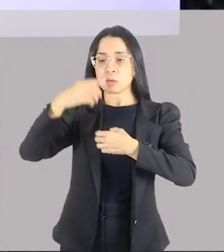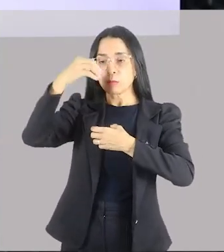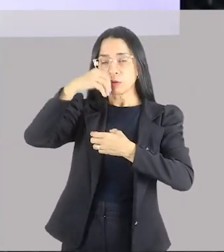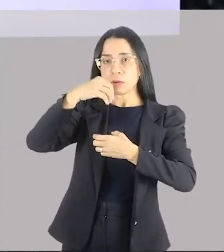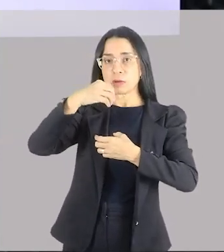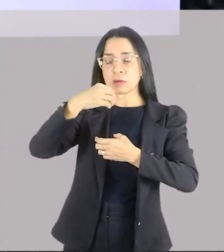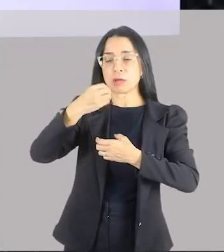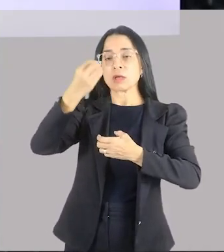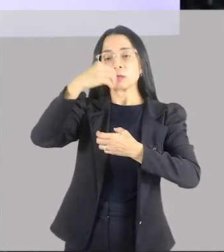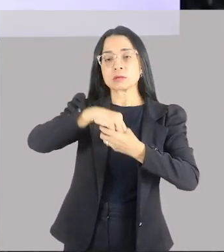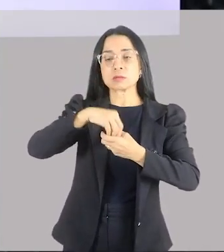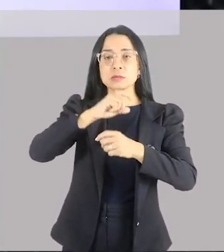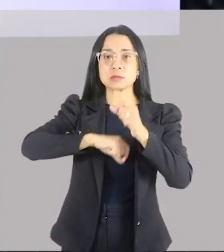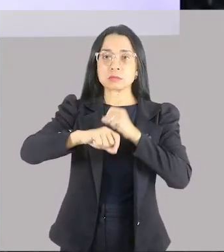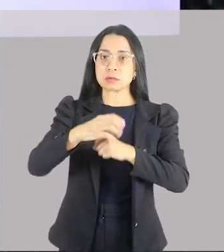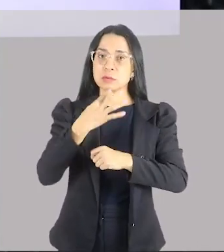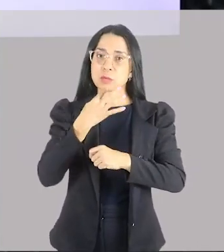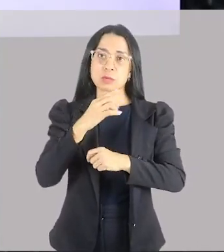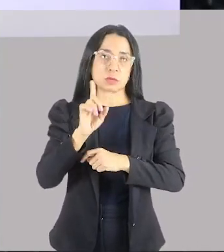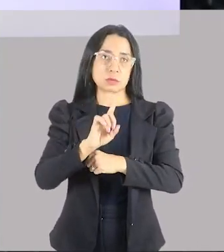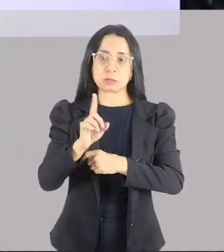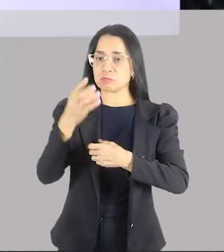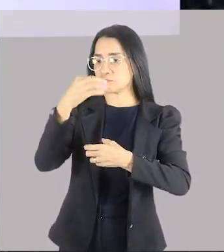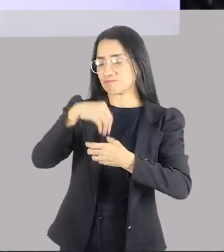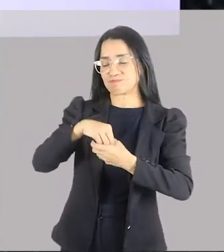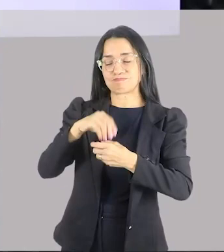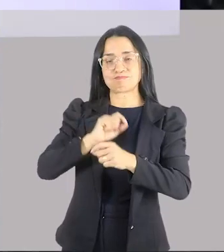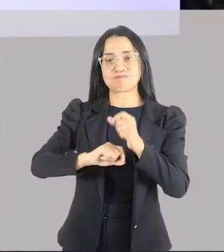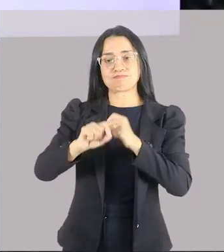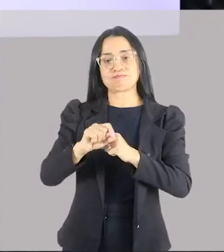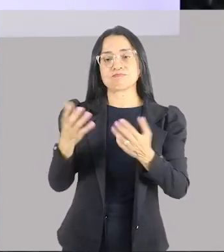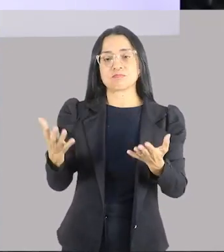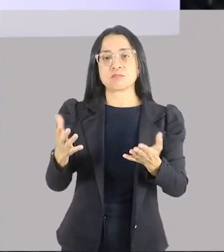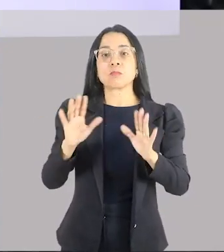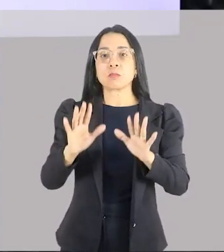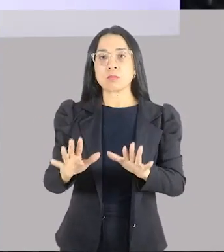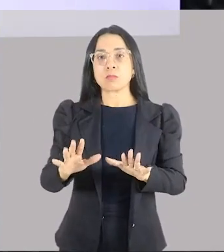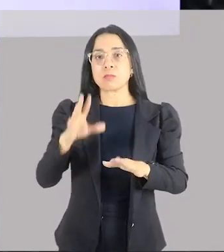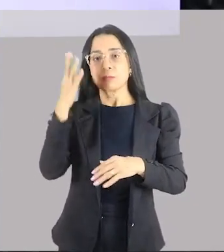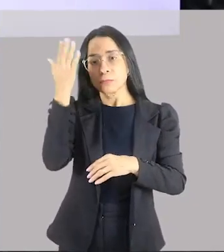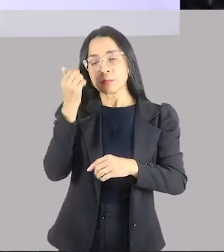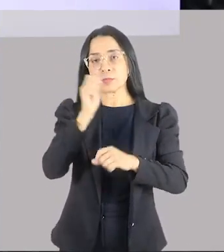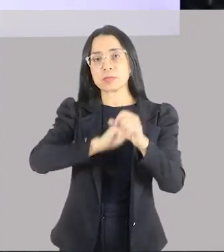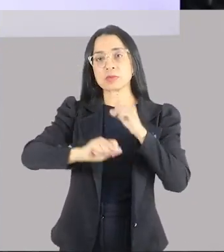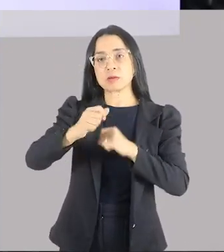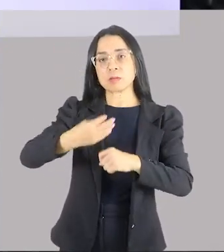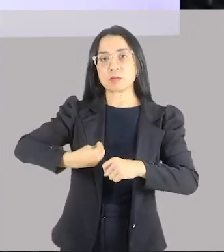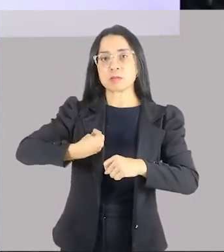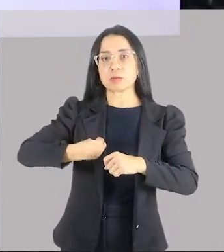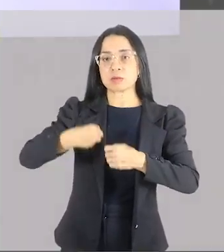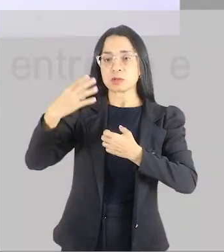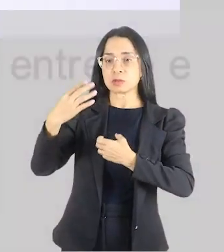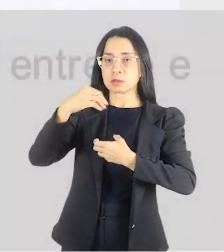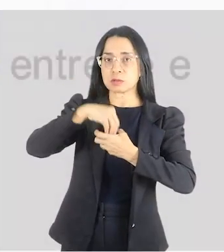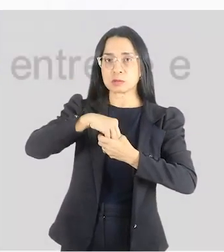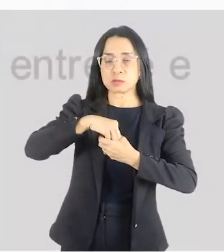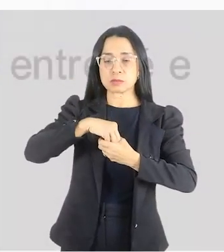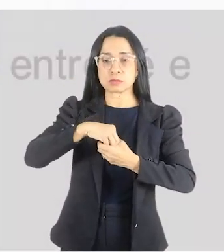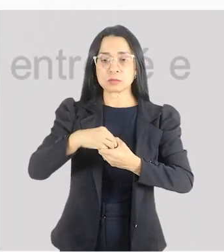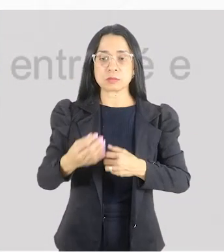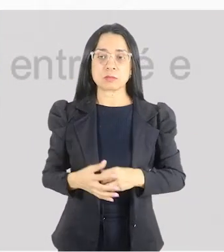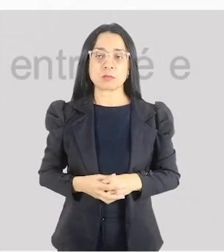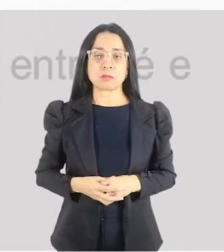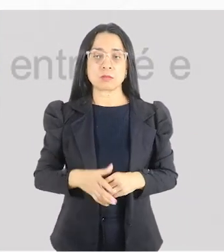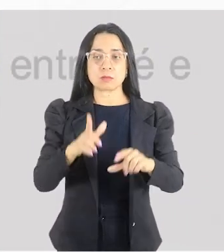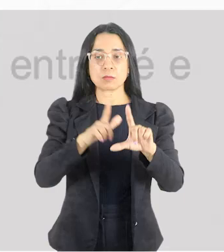subjetividade ali. Claro, o conhecimento não é subjetivo, mas ele sabe da existência da subjetividade. Fundamentação das